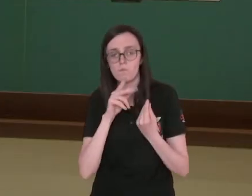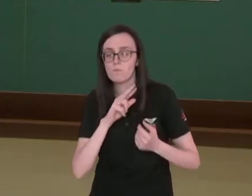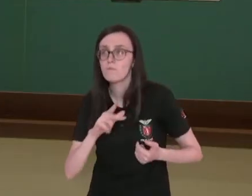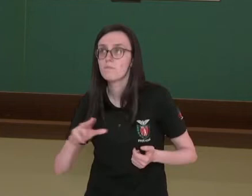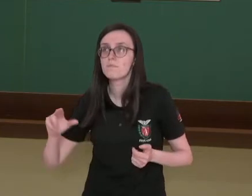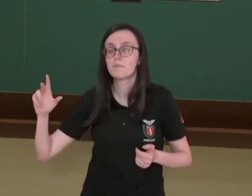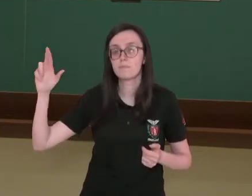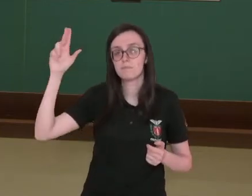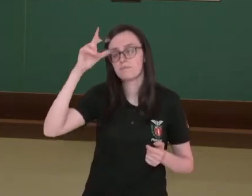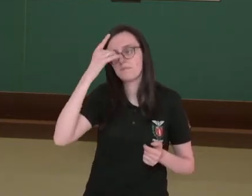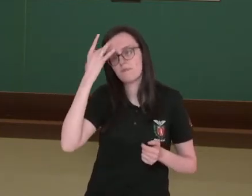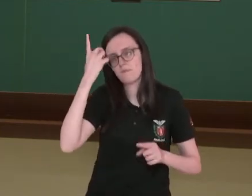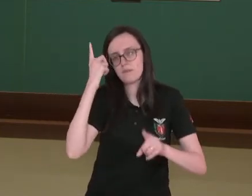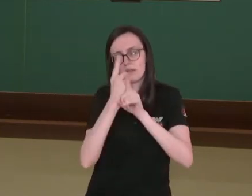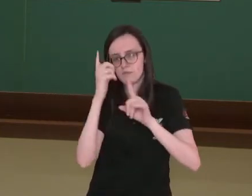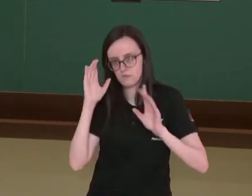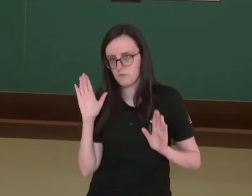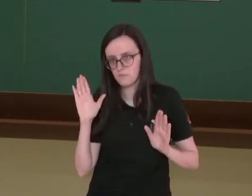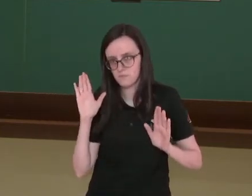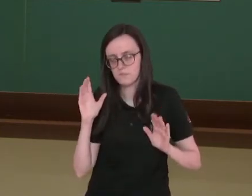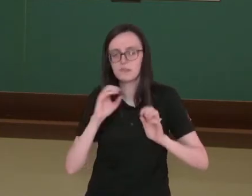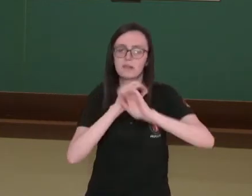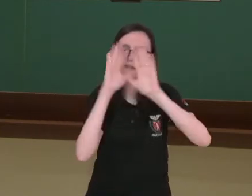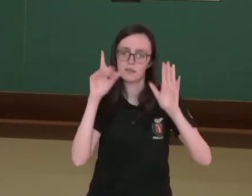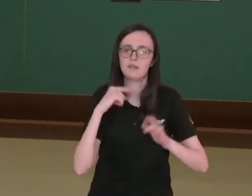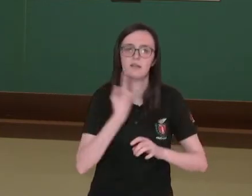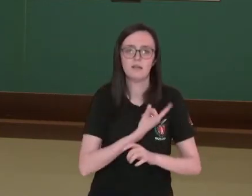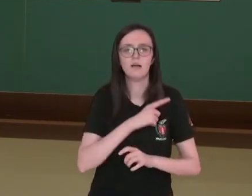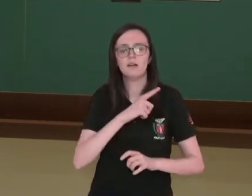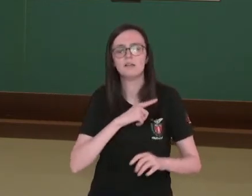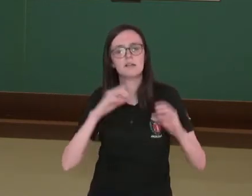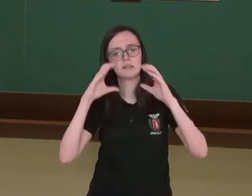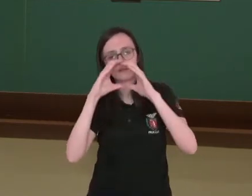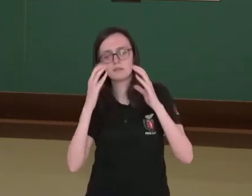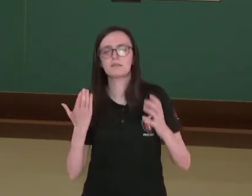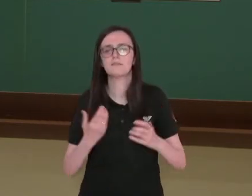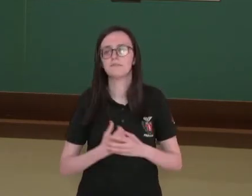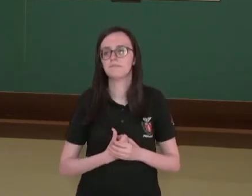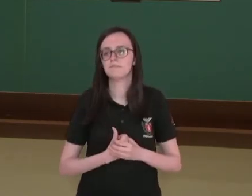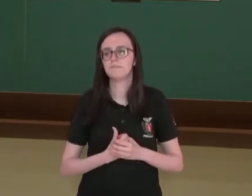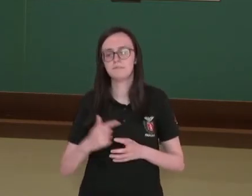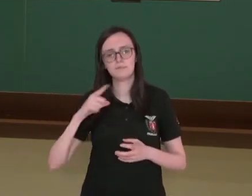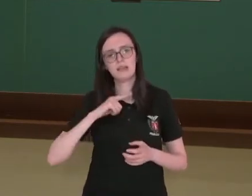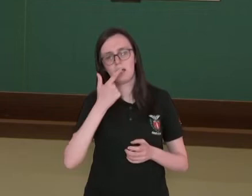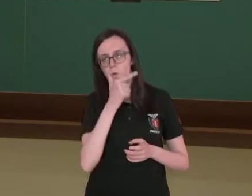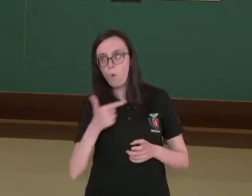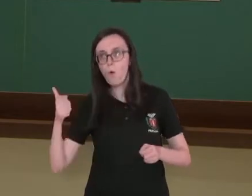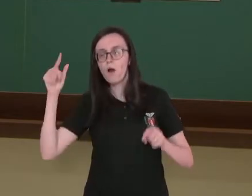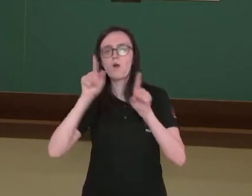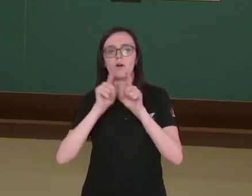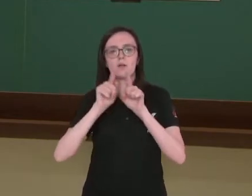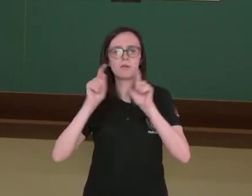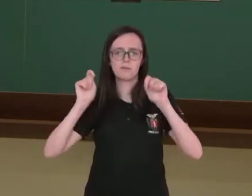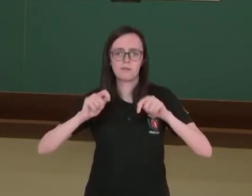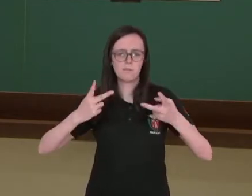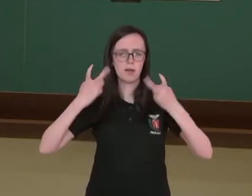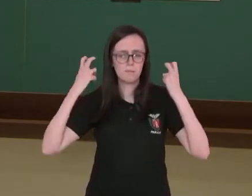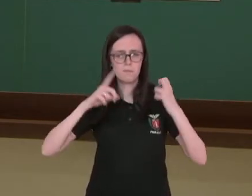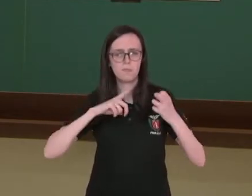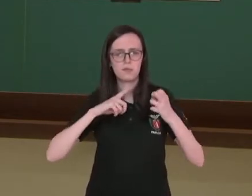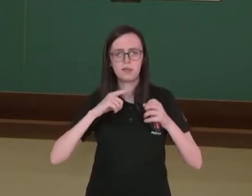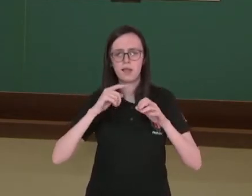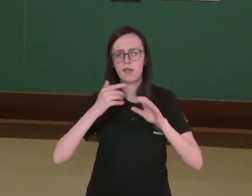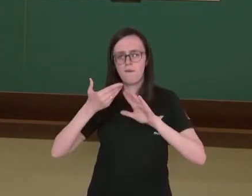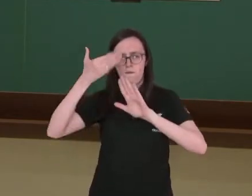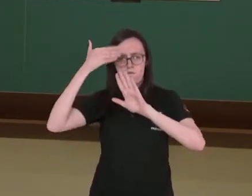triângulos ali, né? Ficou fácil de identificar. Claro, a gente tem o círculo também, né? Tem outras figuras, dá pra ver, parece que tem um quadrado aqui no